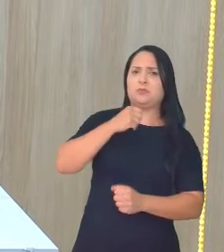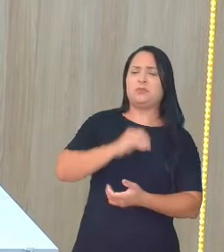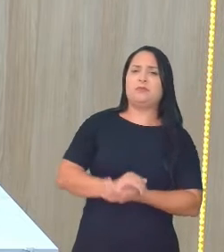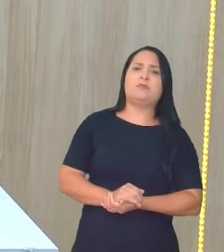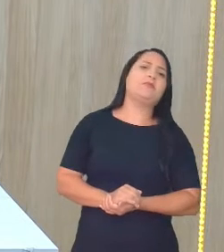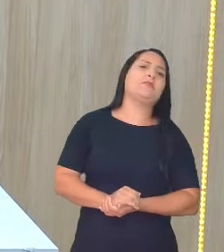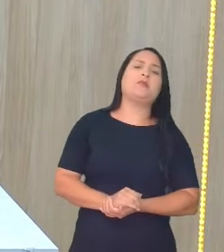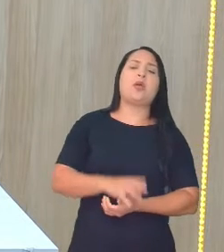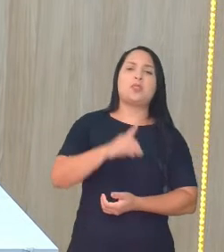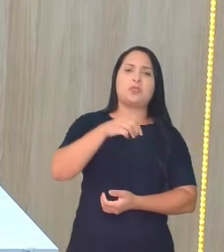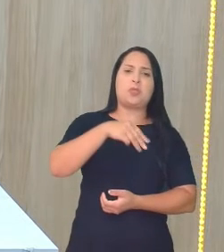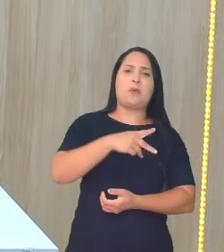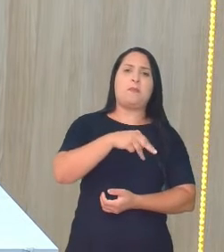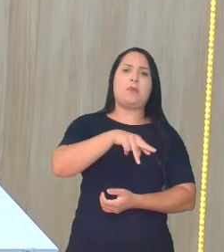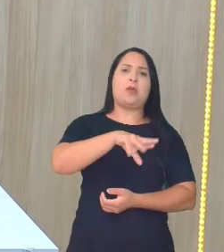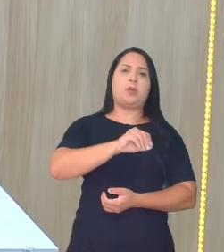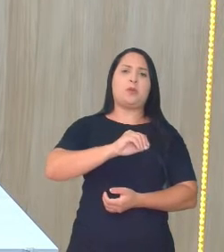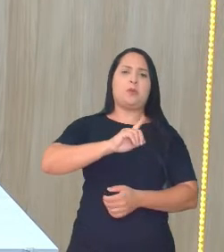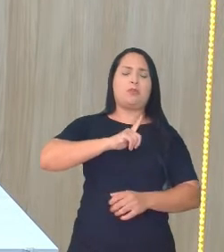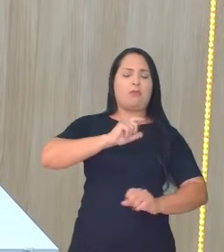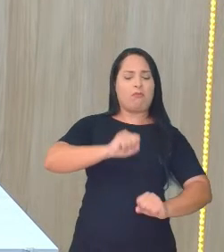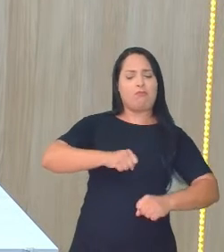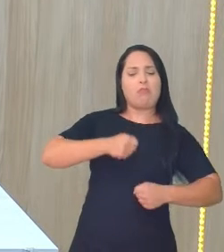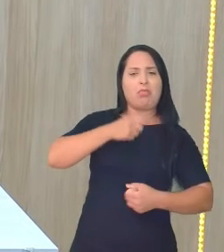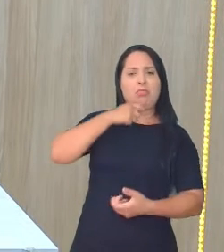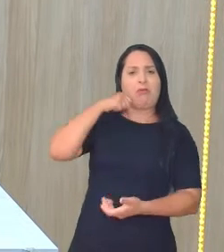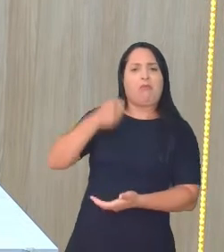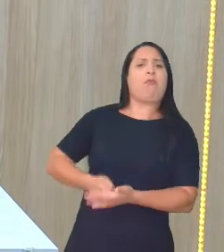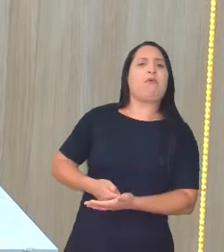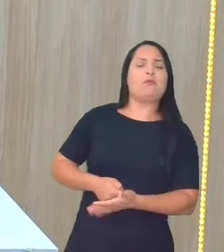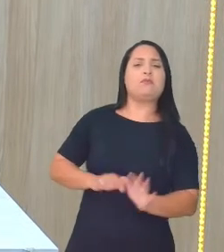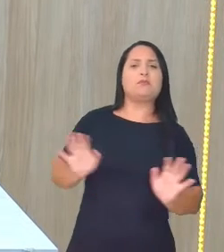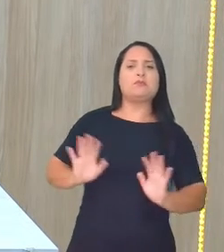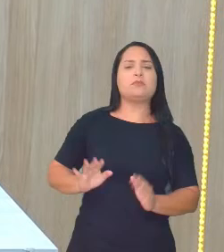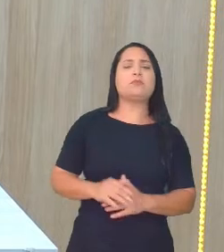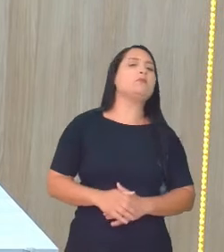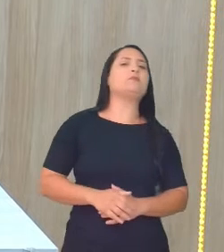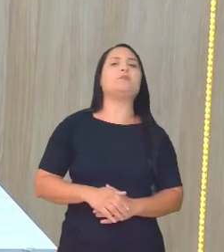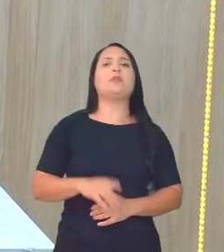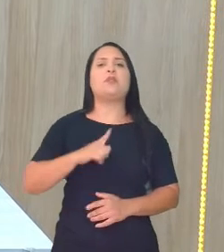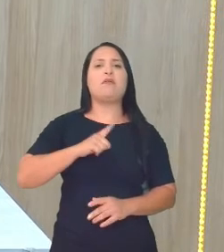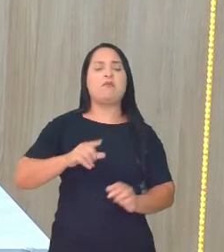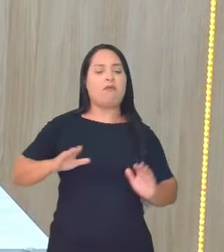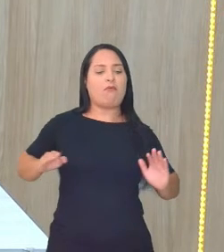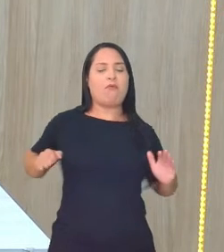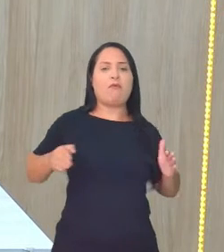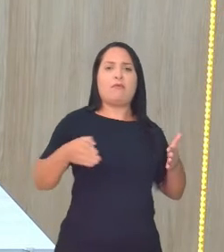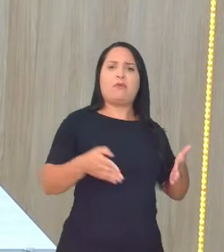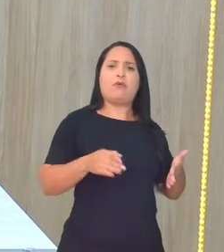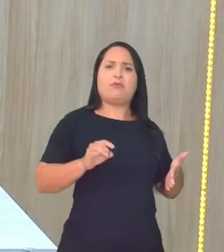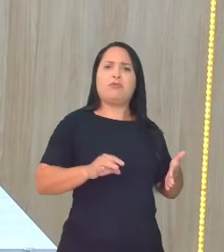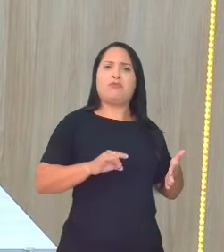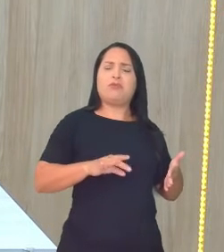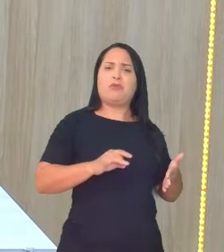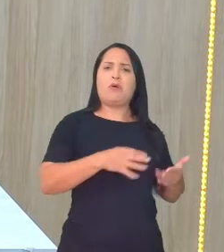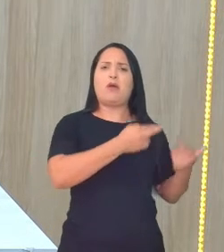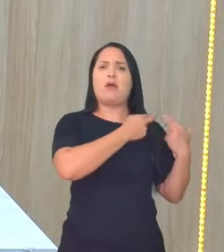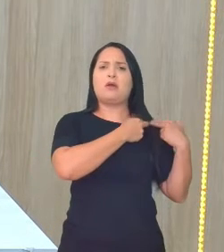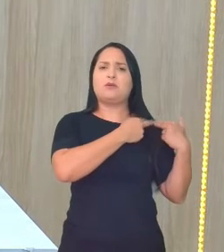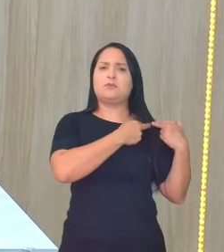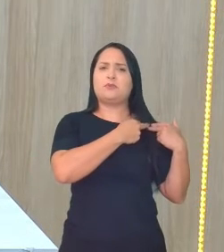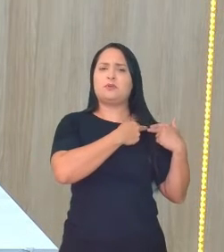tirania que Dom Pedro chegou ali ao poder, mas que também não ficasse concentrado ali nas mãos